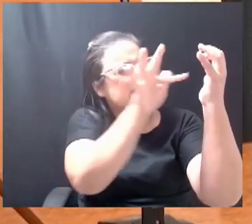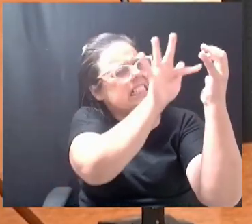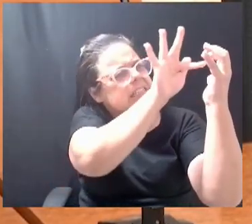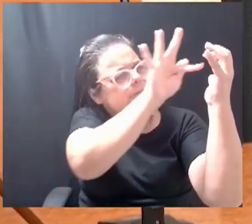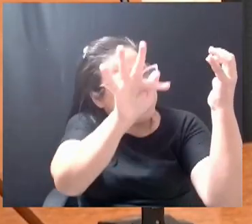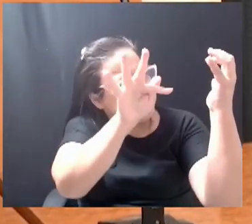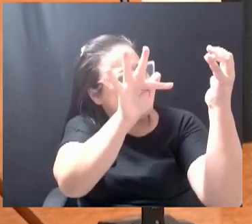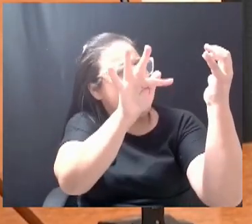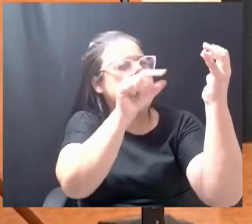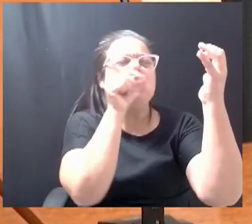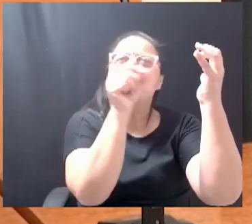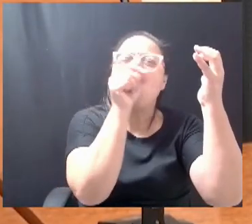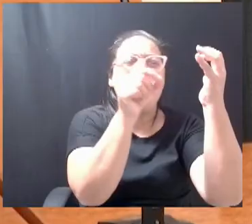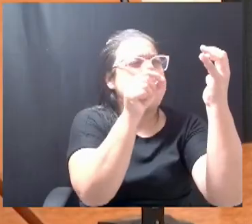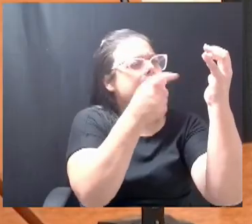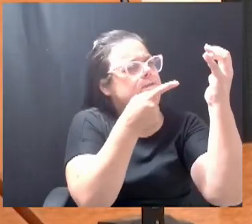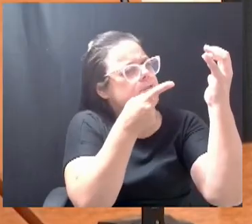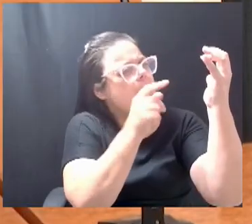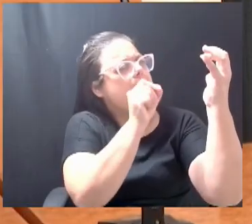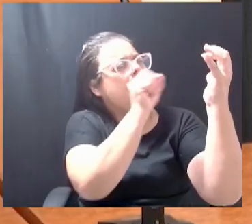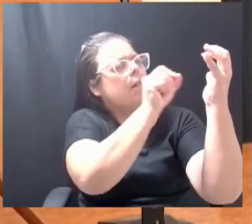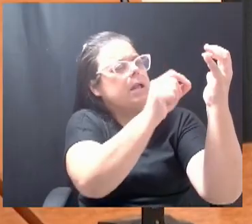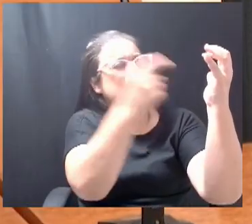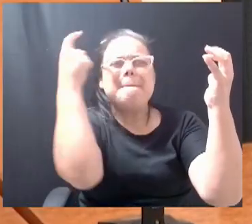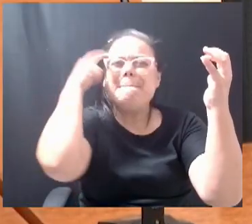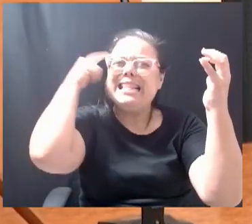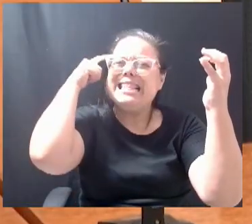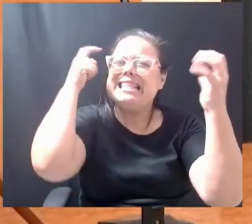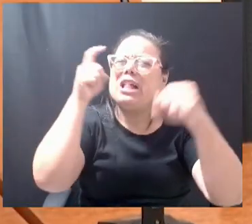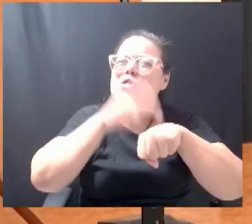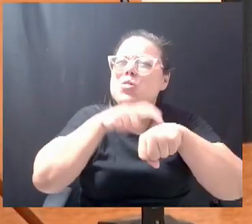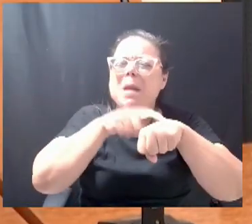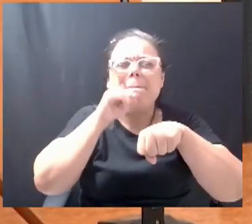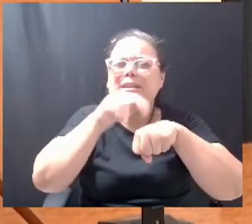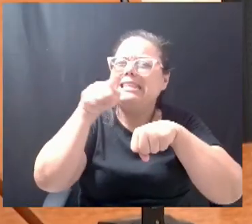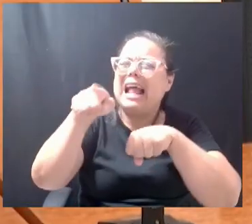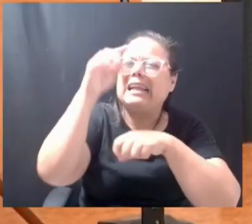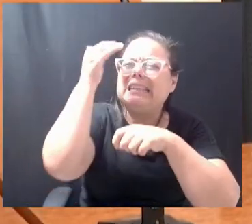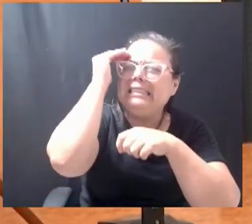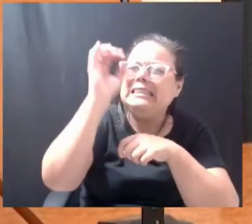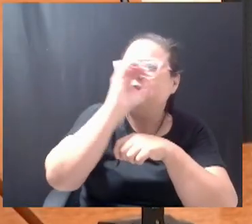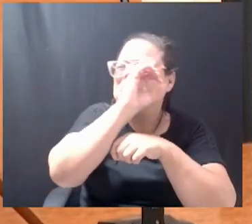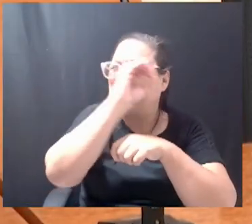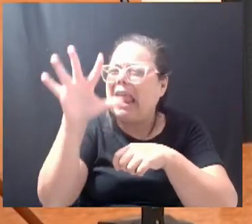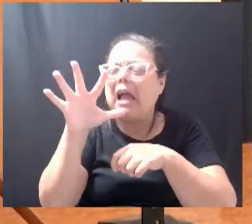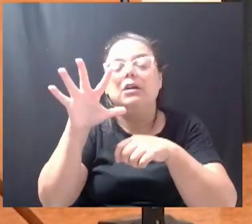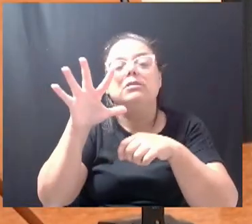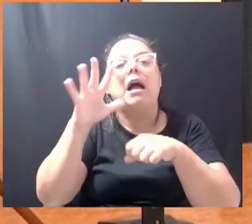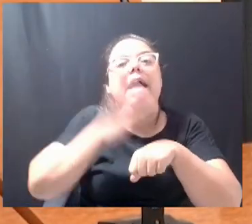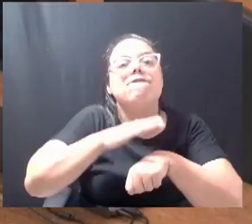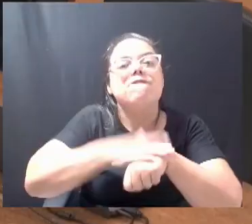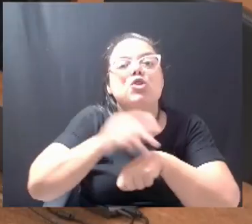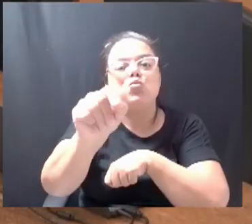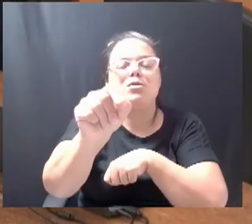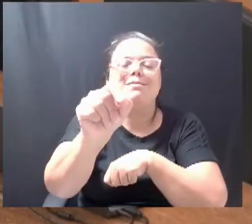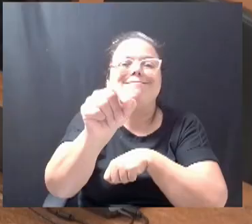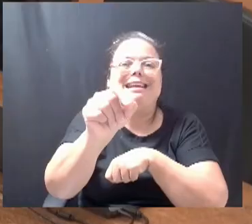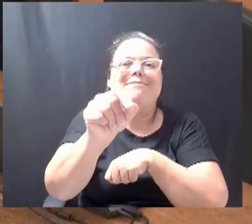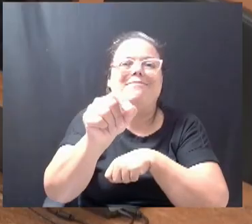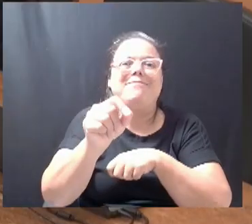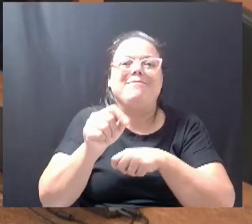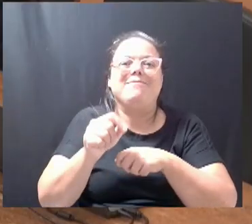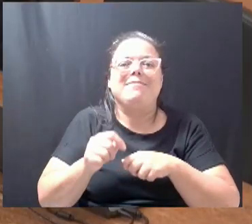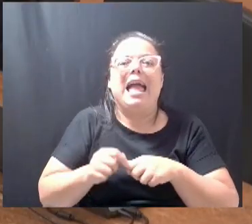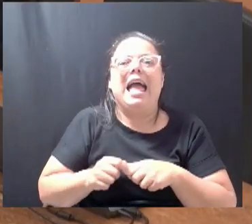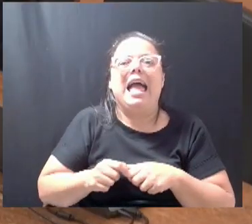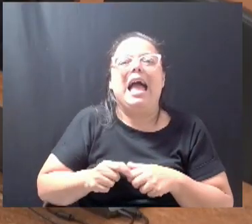no tempo. Eu tenho que pensar se você está me entendendo. Aumenta a demanda, aumenta a gagueira. Ficou claro isso? Nossa. Não faz todo